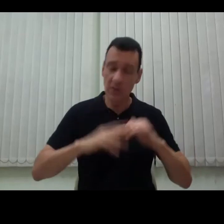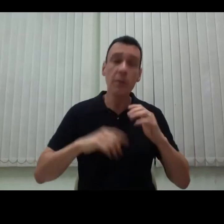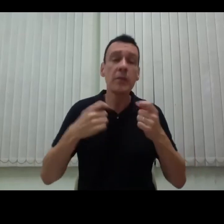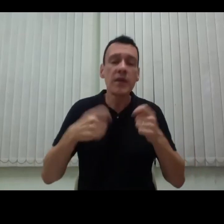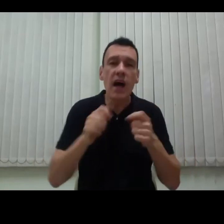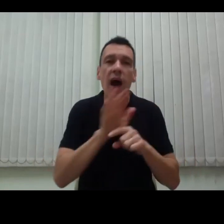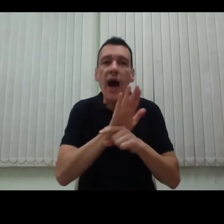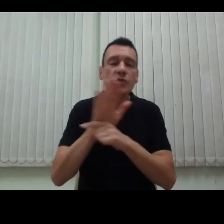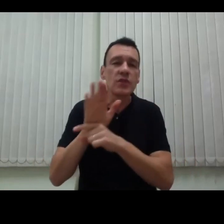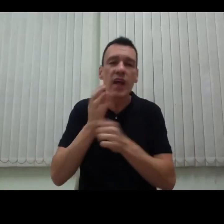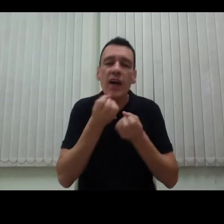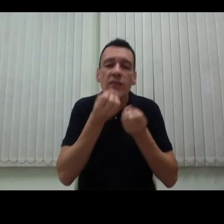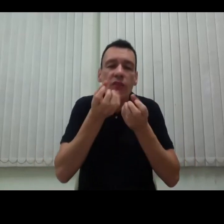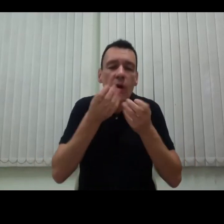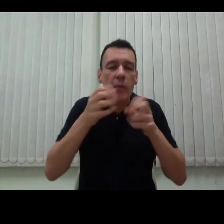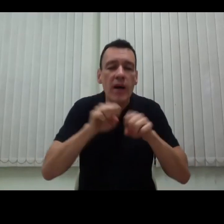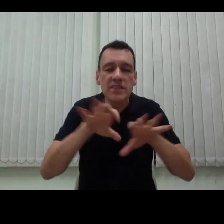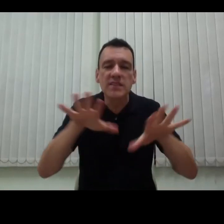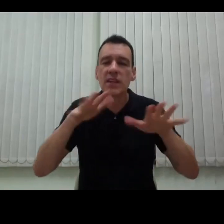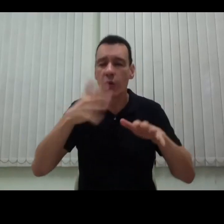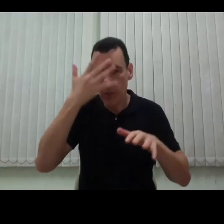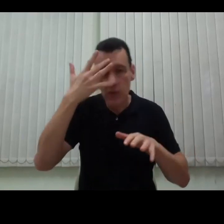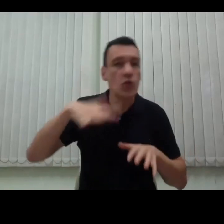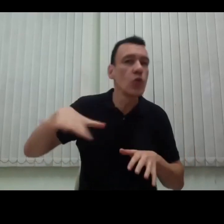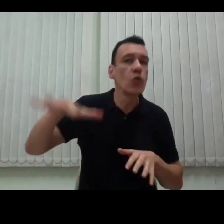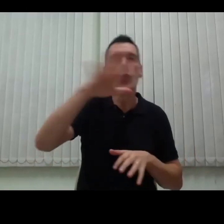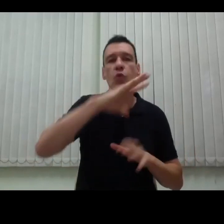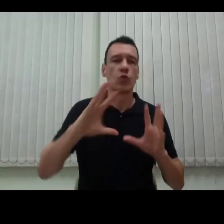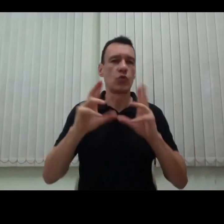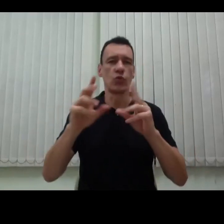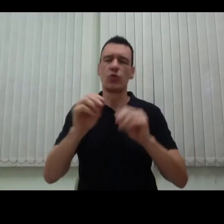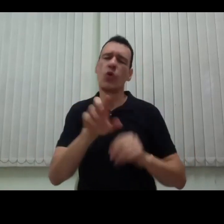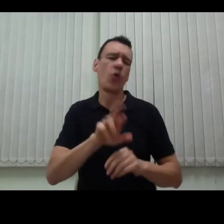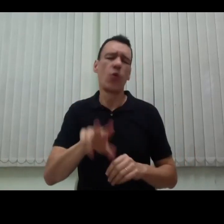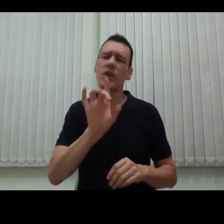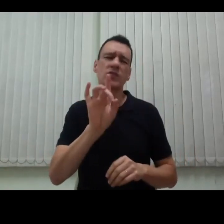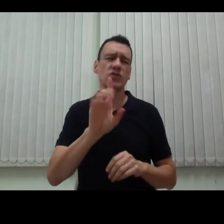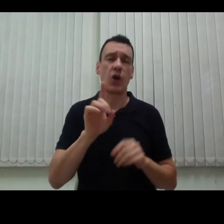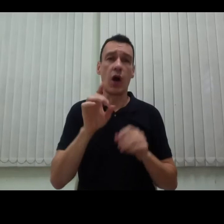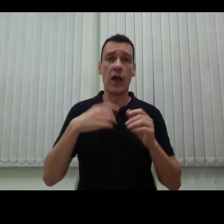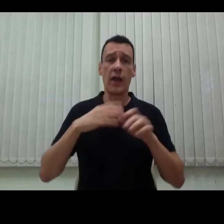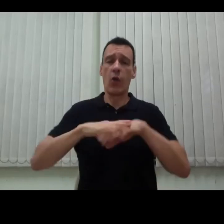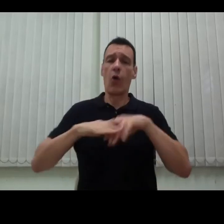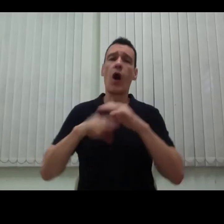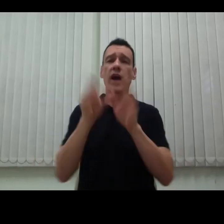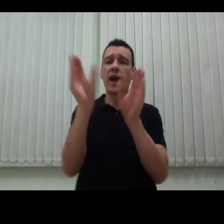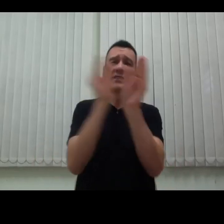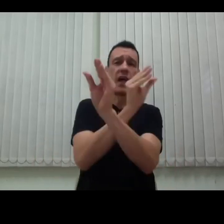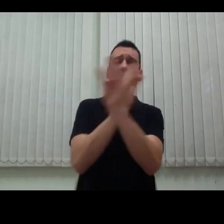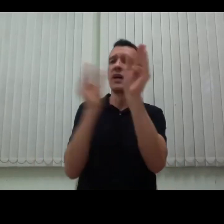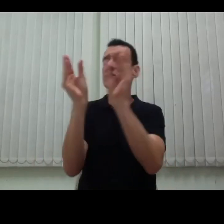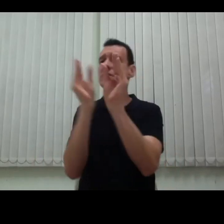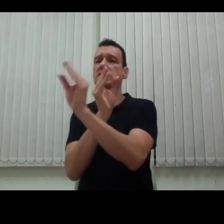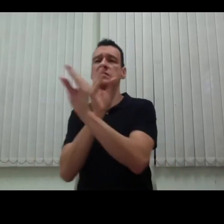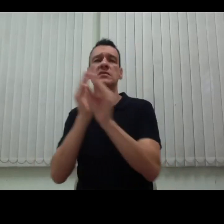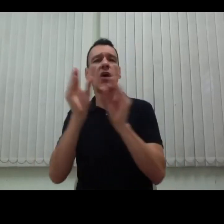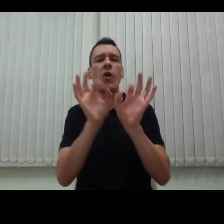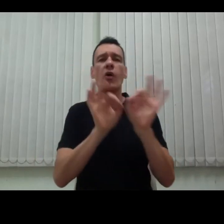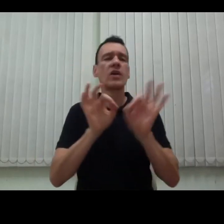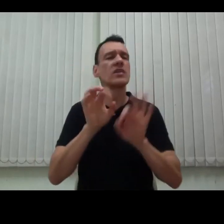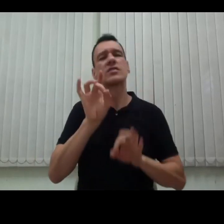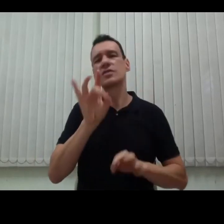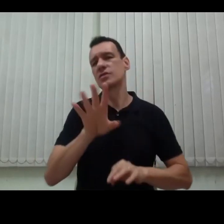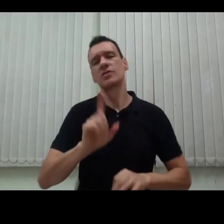Essa mediação, ela não está só no processo de organizar. Portanto, quando a gente, por exemplo, defende que deve haver